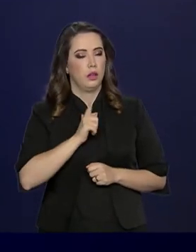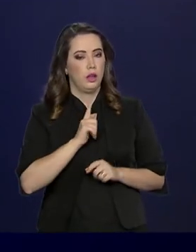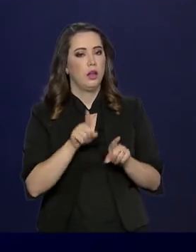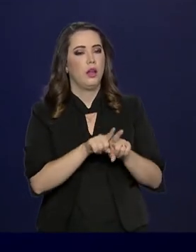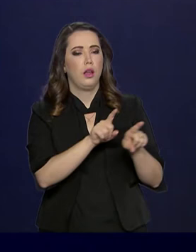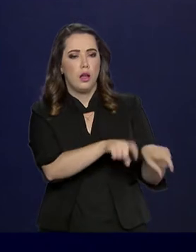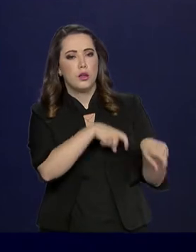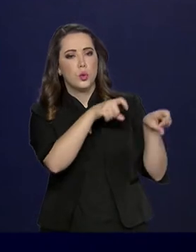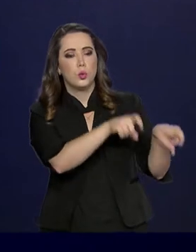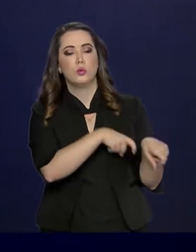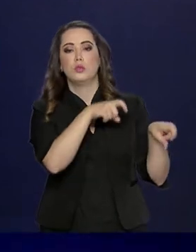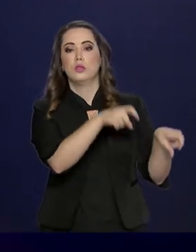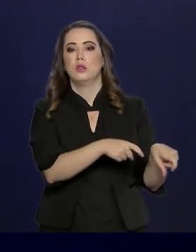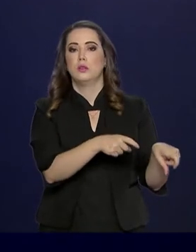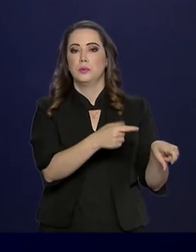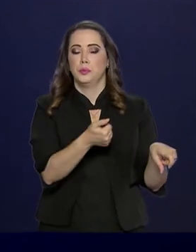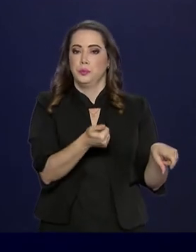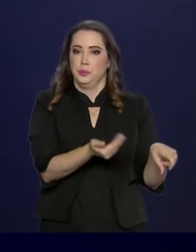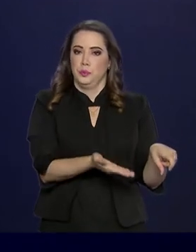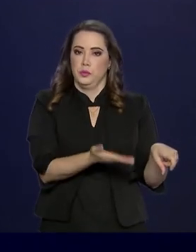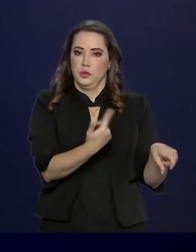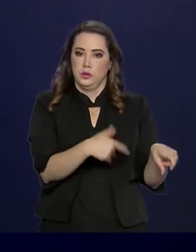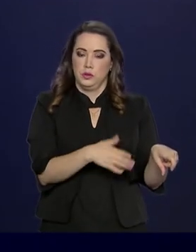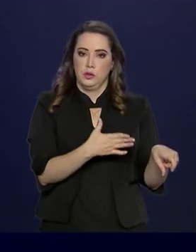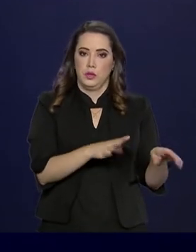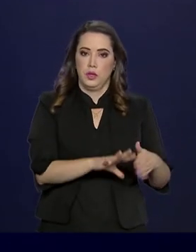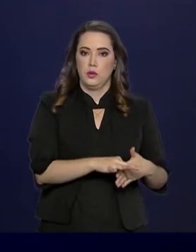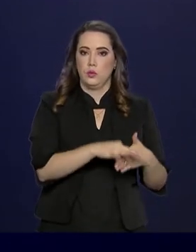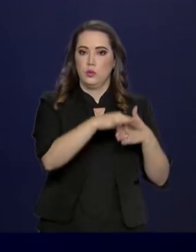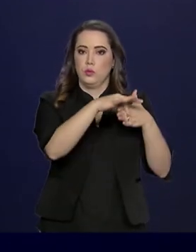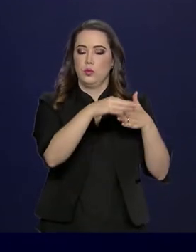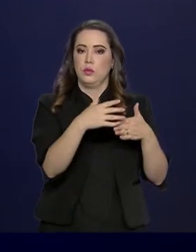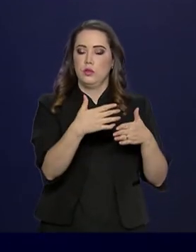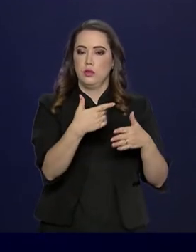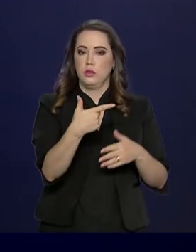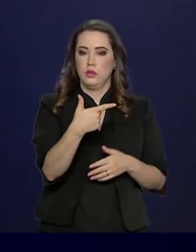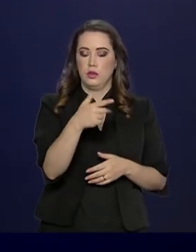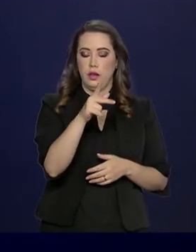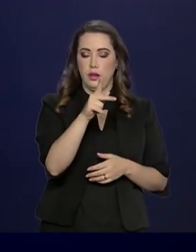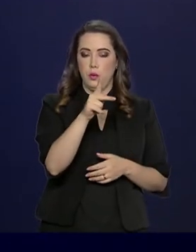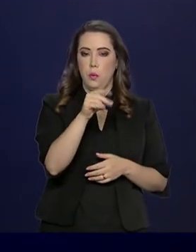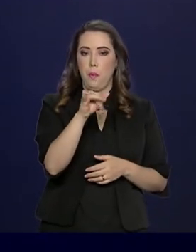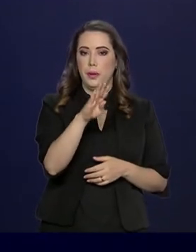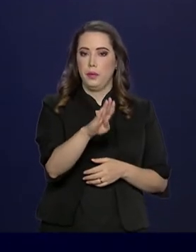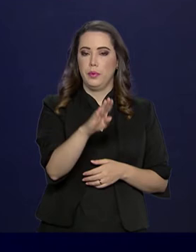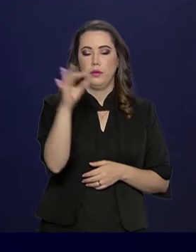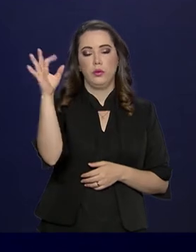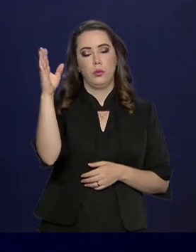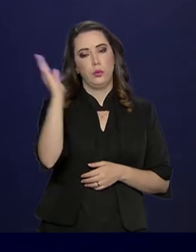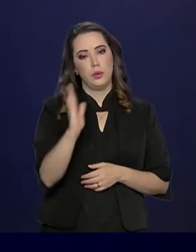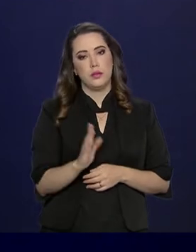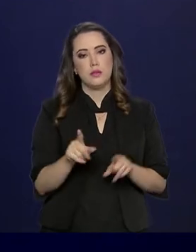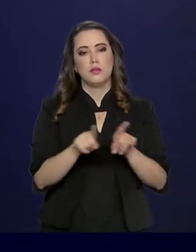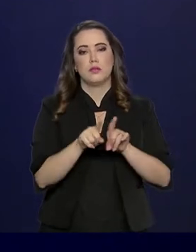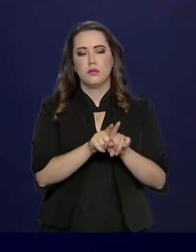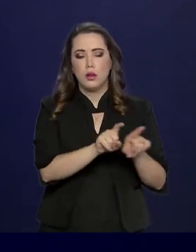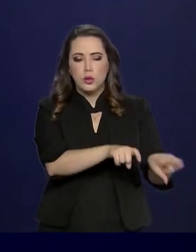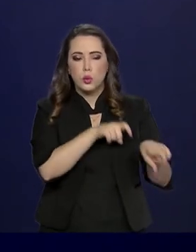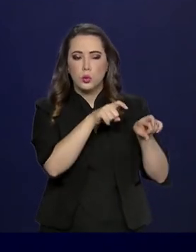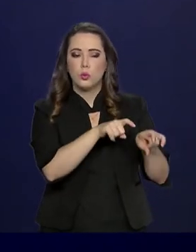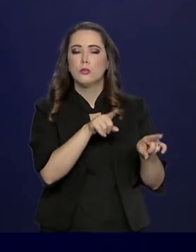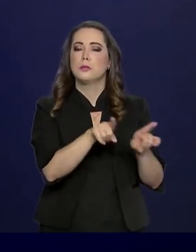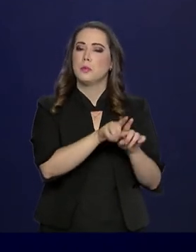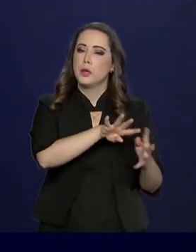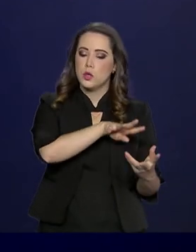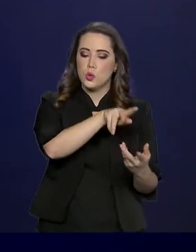agricultura que, além de puxar o PIB do Brasil, ela ainda é uma agricultura sustentável,